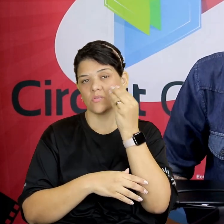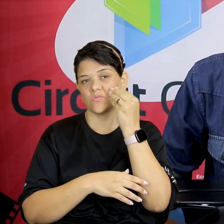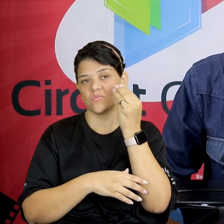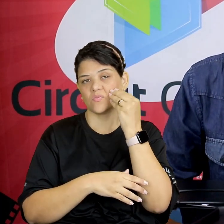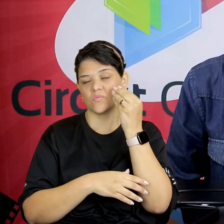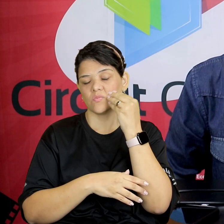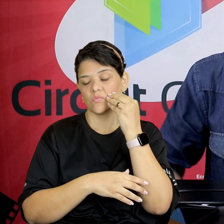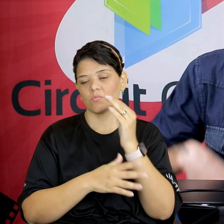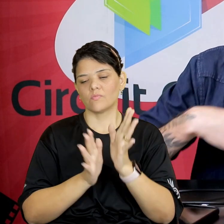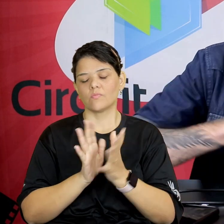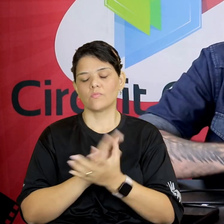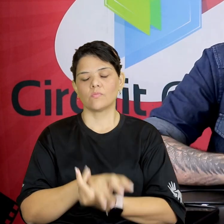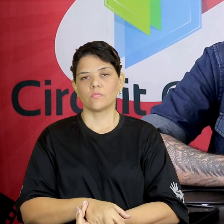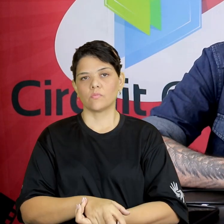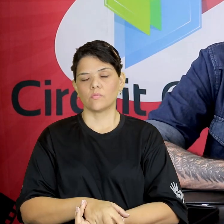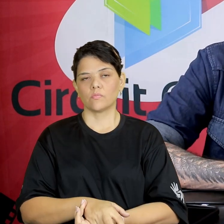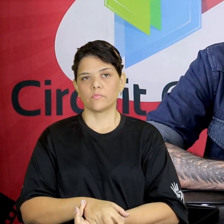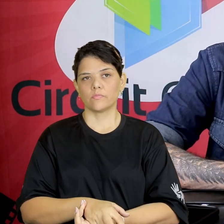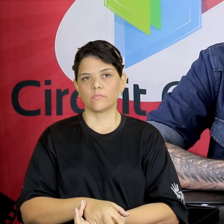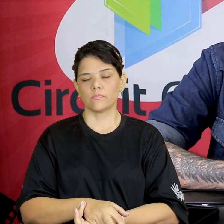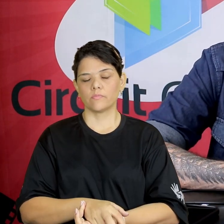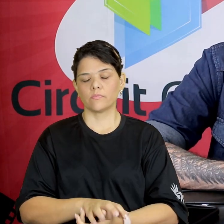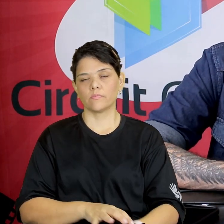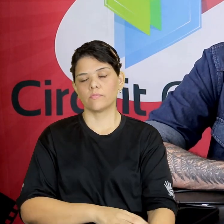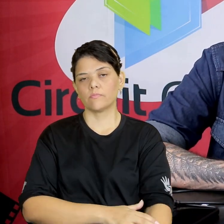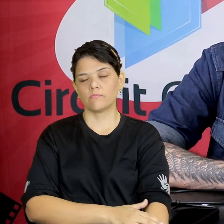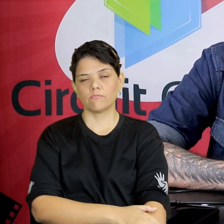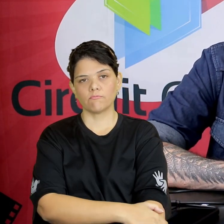não esperava. Tranquilo?